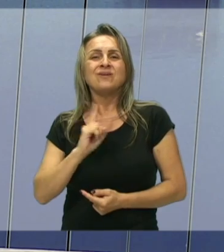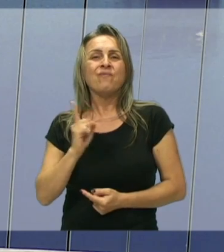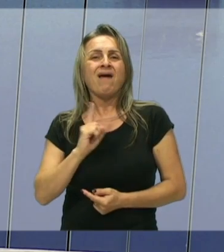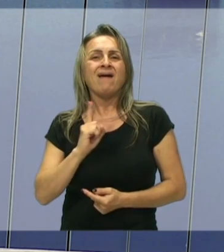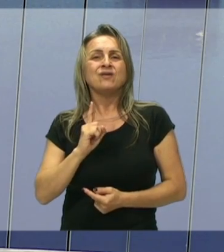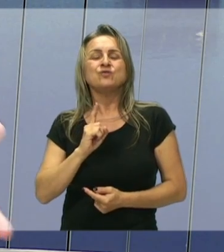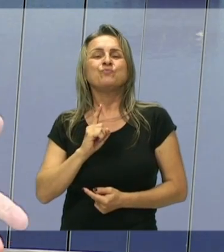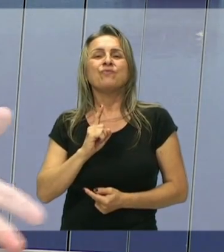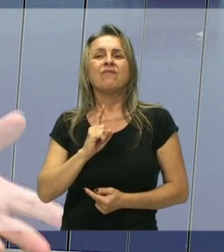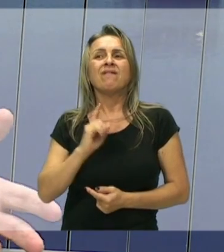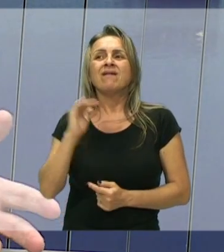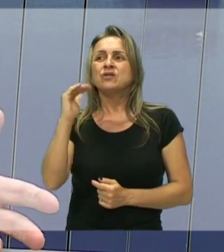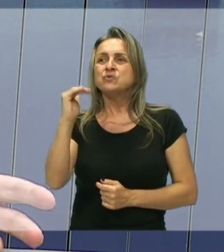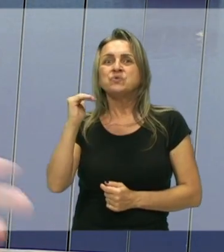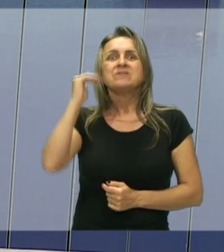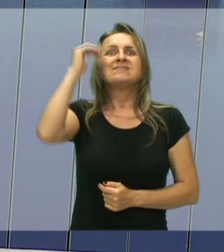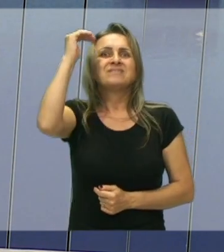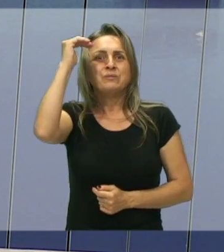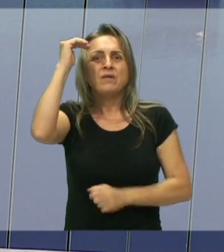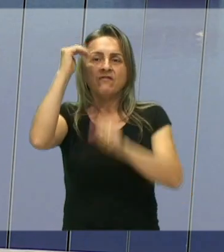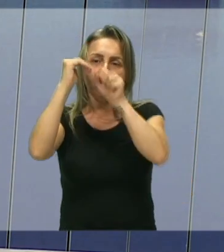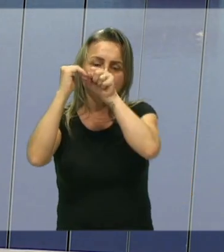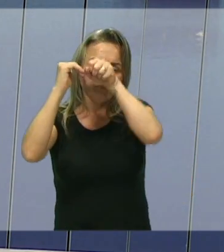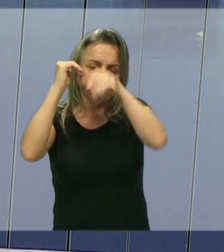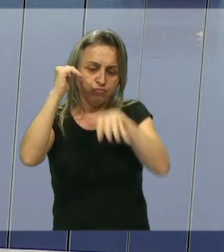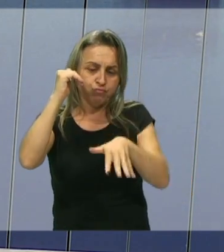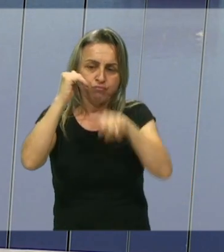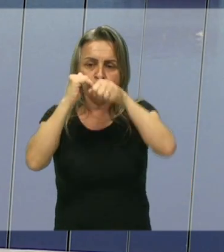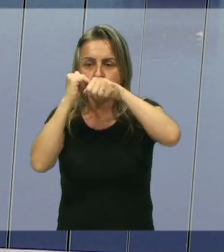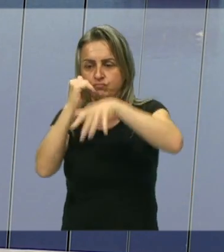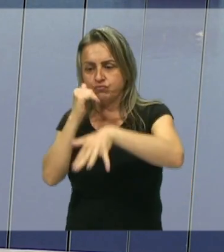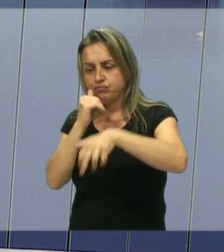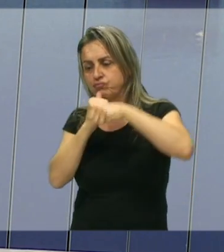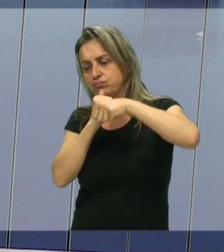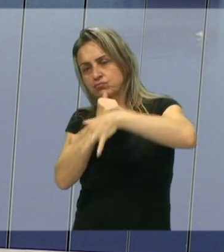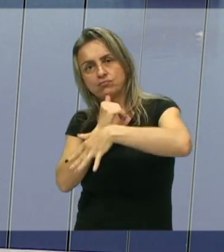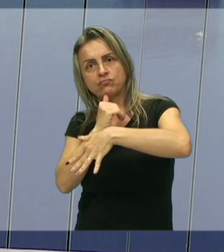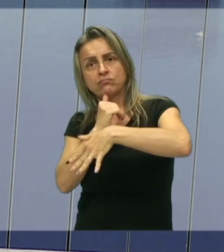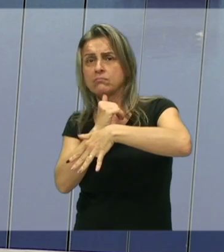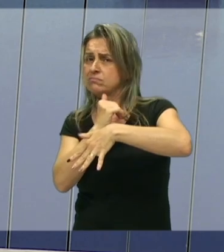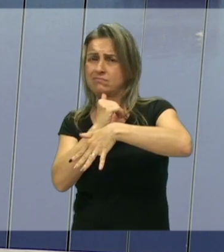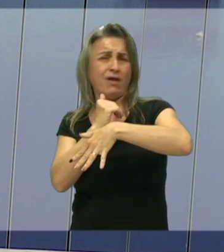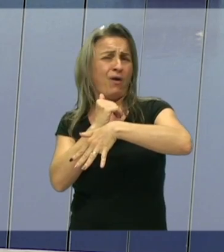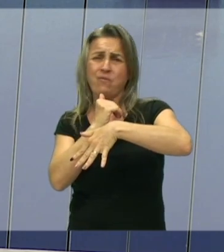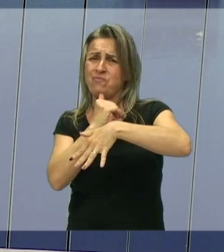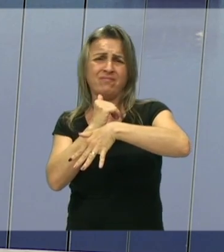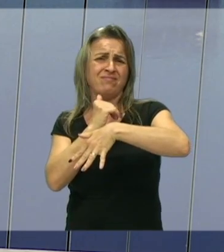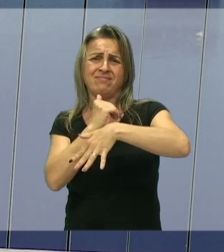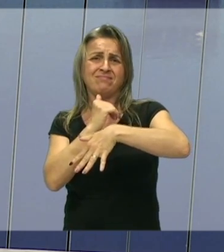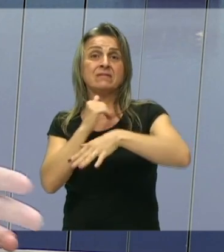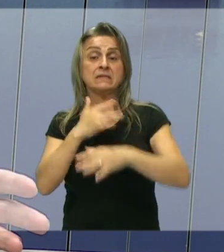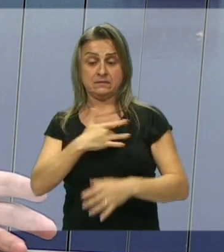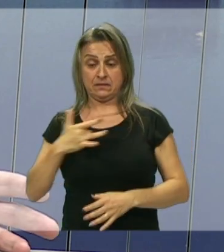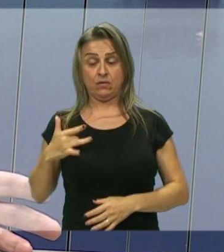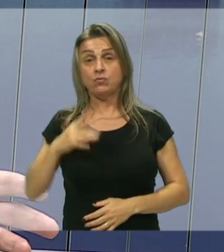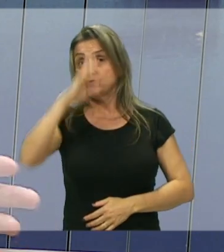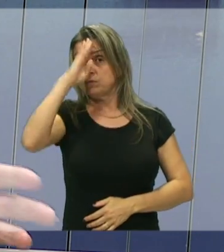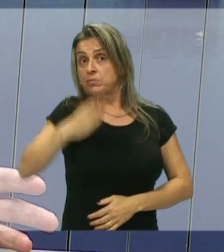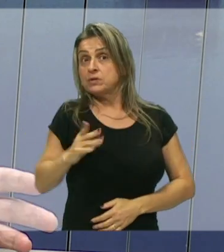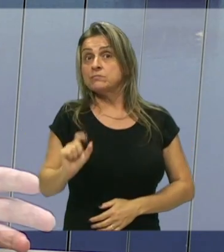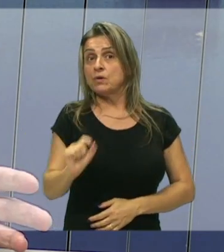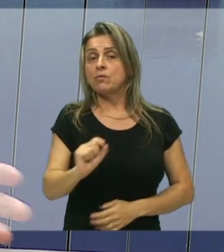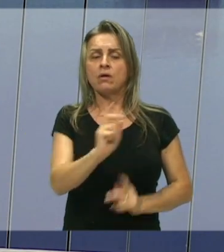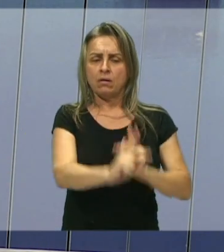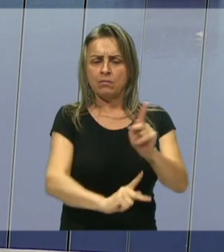atender os anseios da própria população. Então, se a população tem problemas com